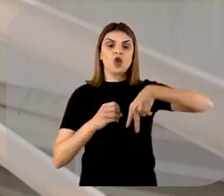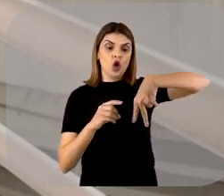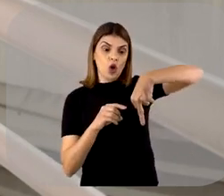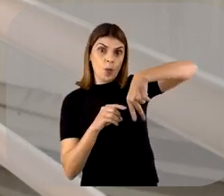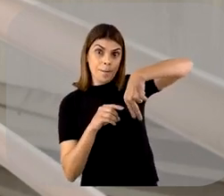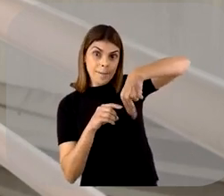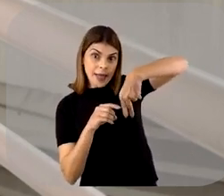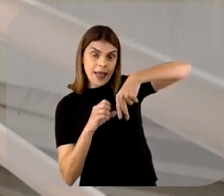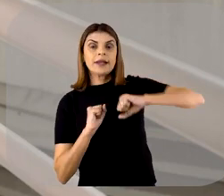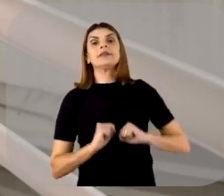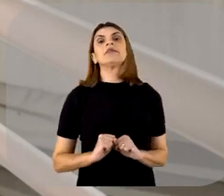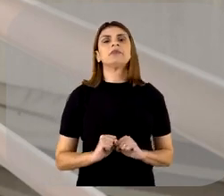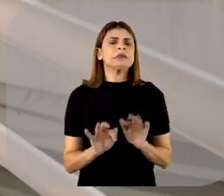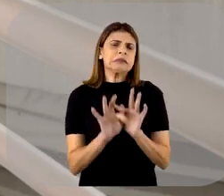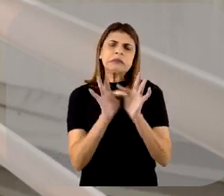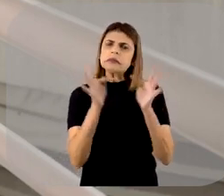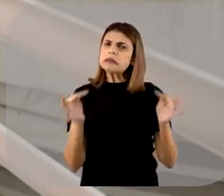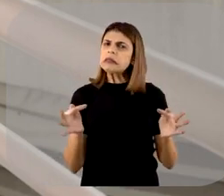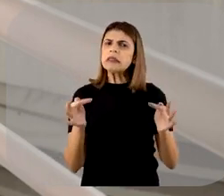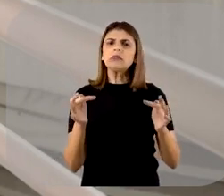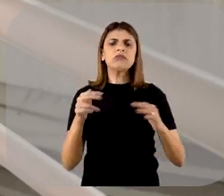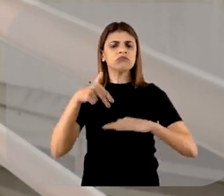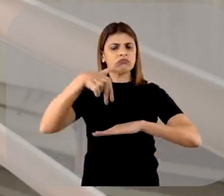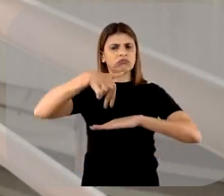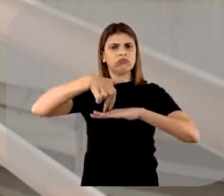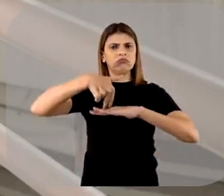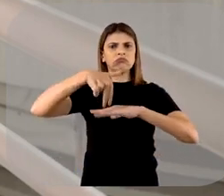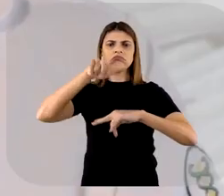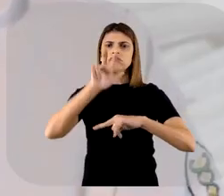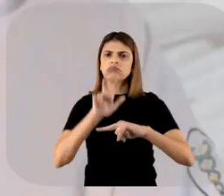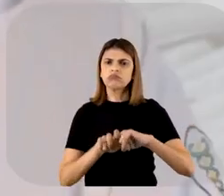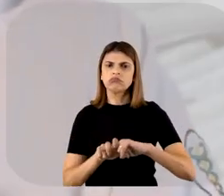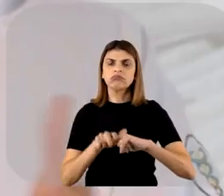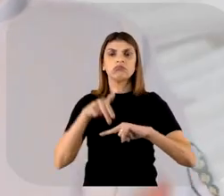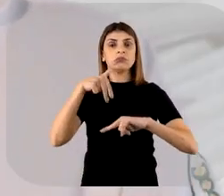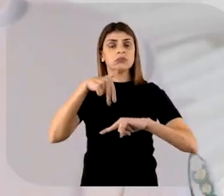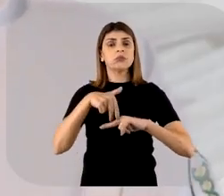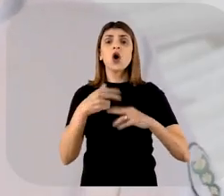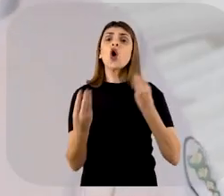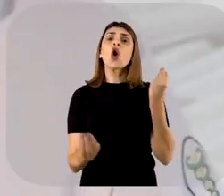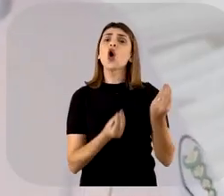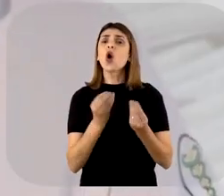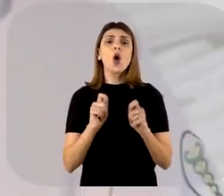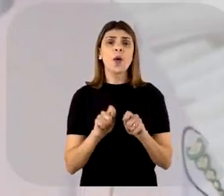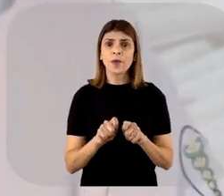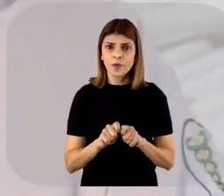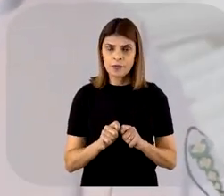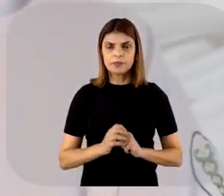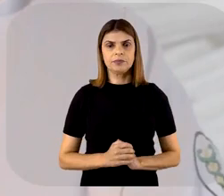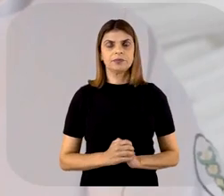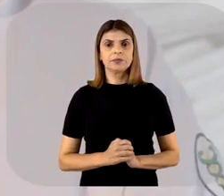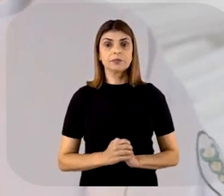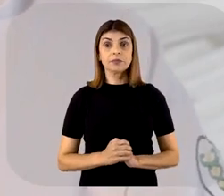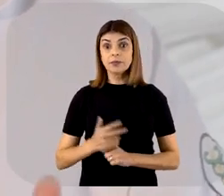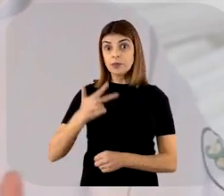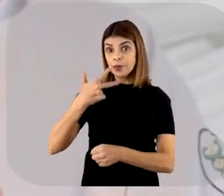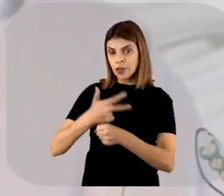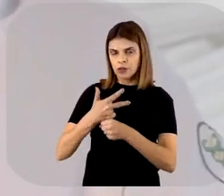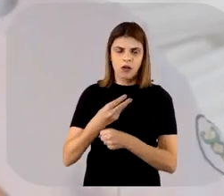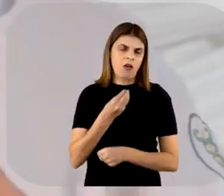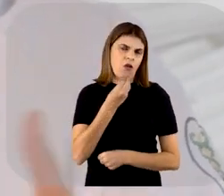de perna, um simples ato de levantar e sentar. Então, como é que vai fazer isso? Esse idoso